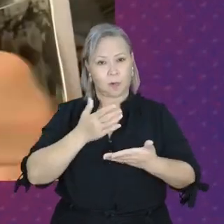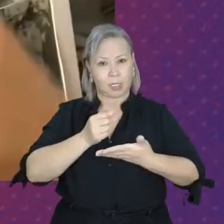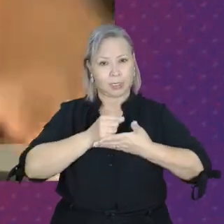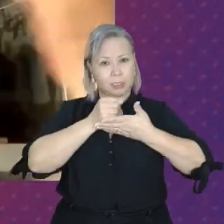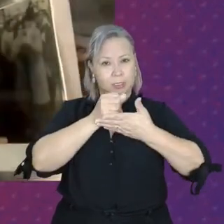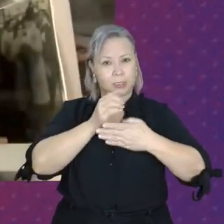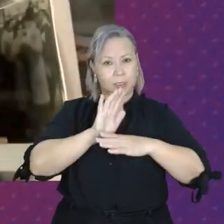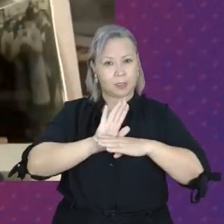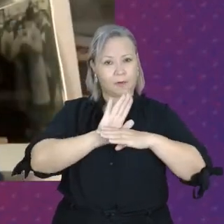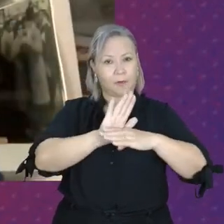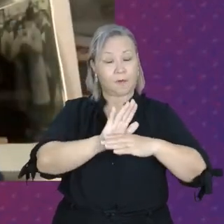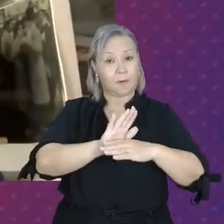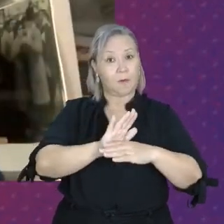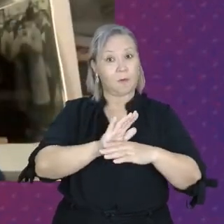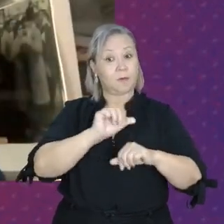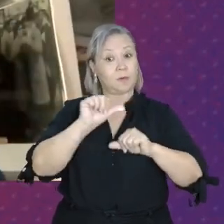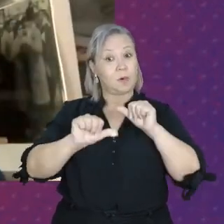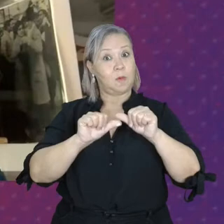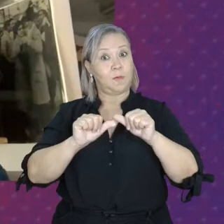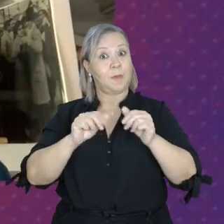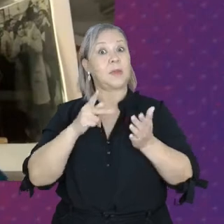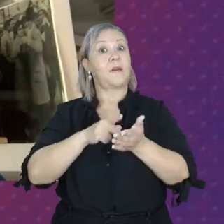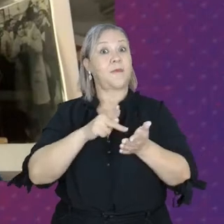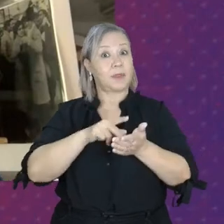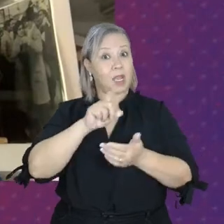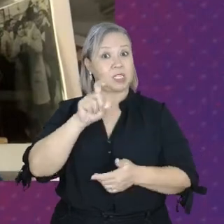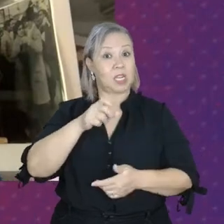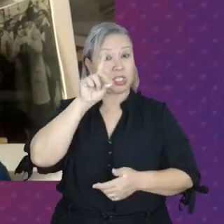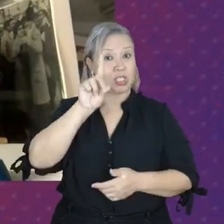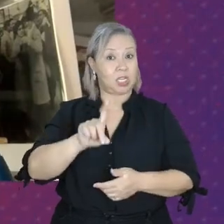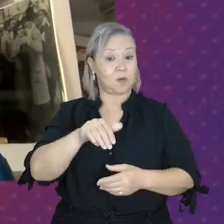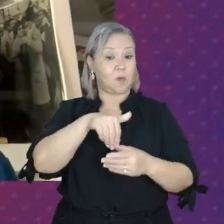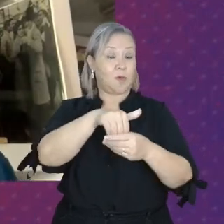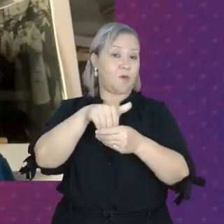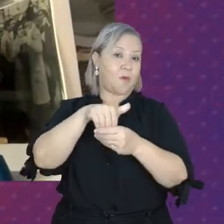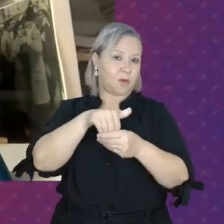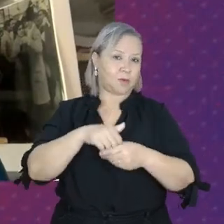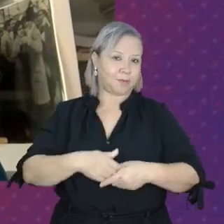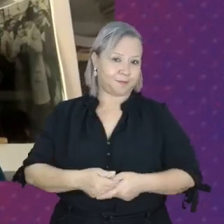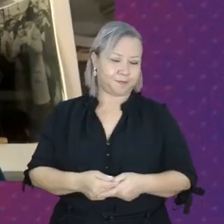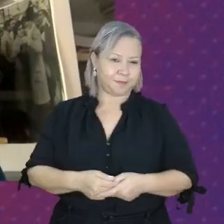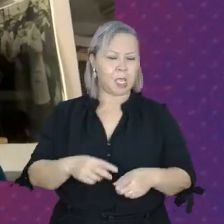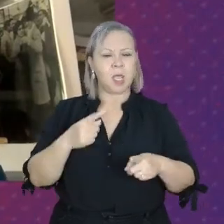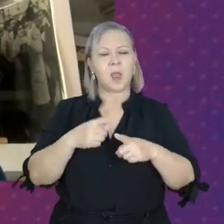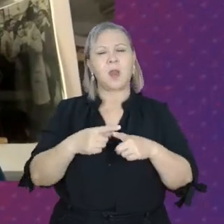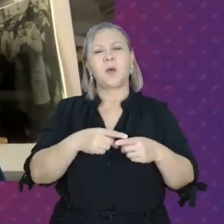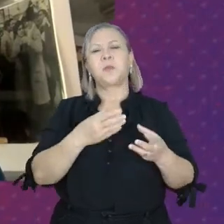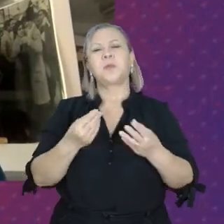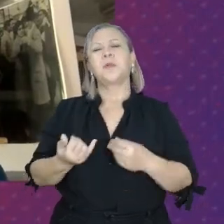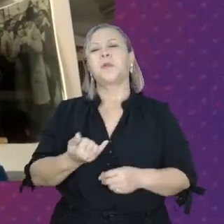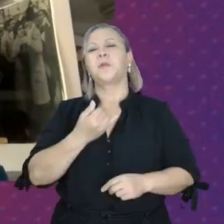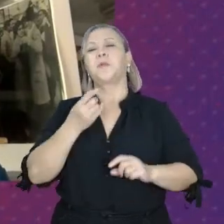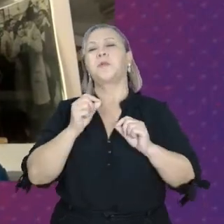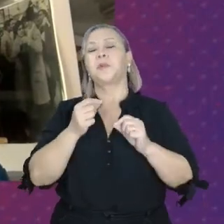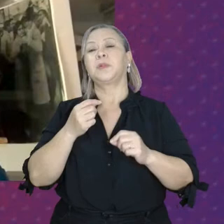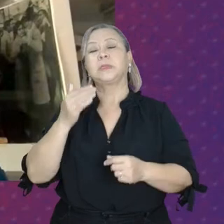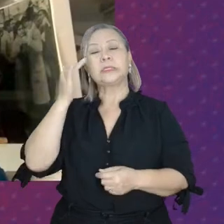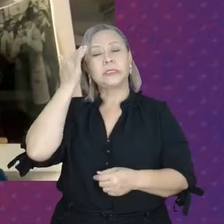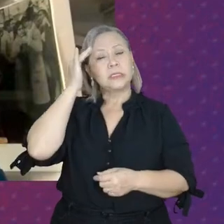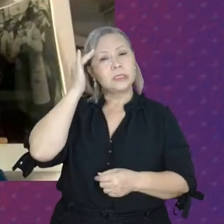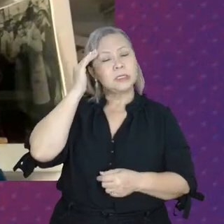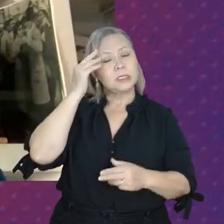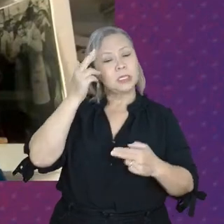que na verdade é um direito, por votos. Por que é muito importante nós entendermos